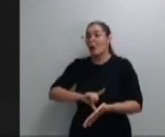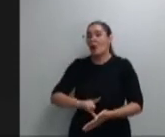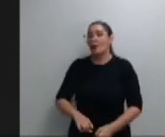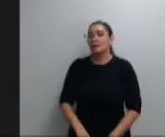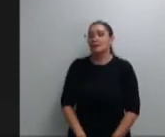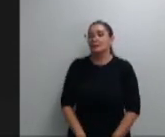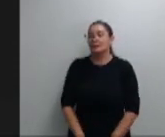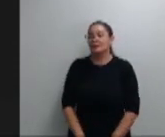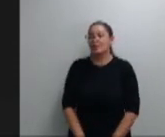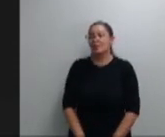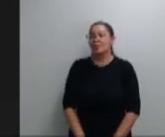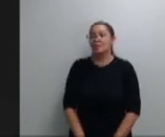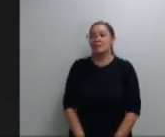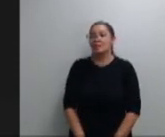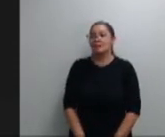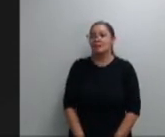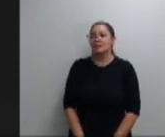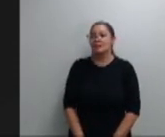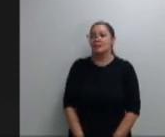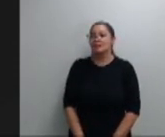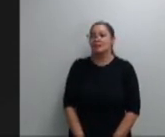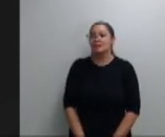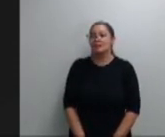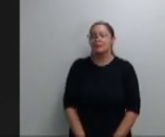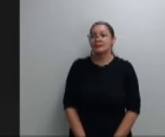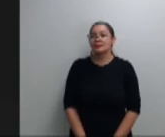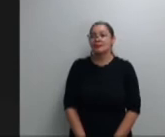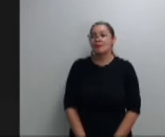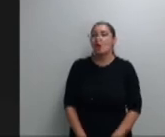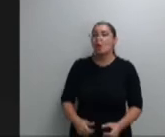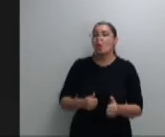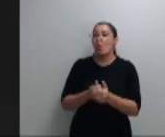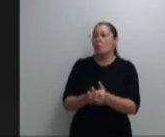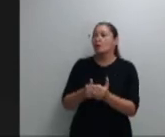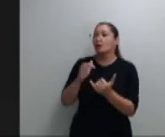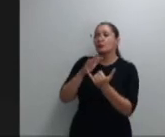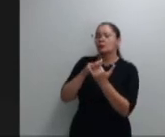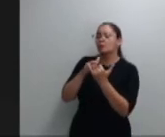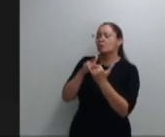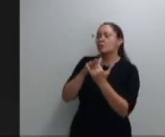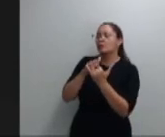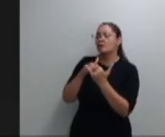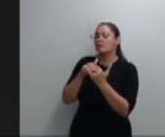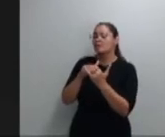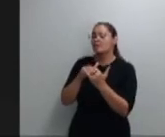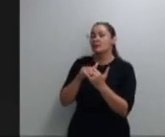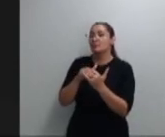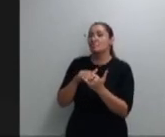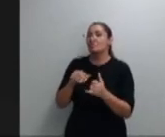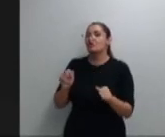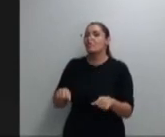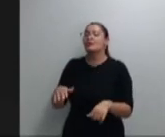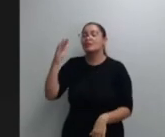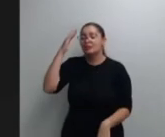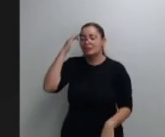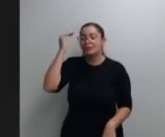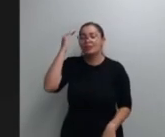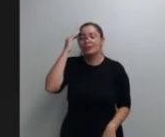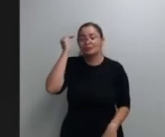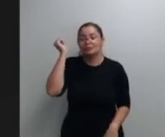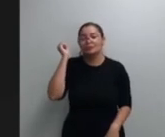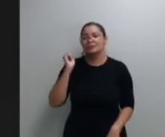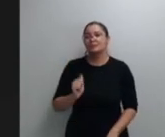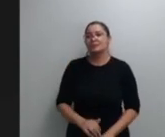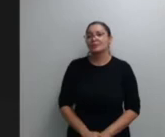ingresso logo não doutora Bárbara muitos ficam acompanhando aí pelo Youtube então já ficam sabendo no